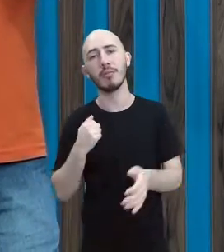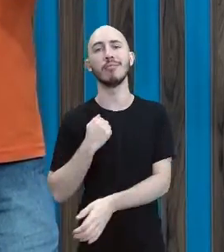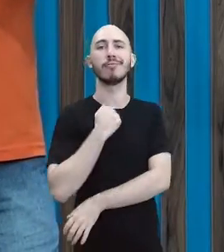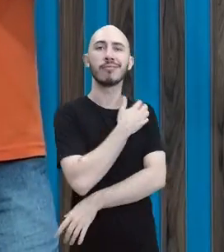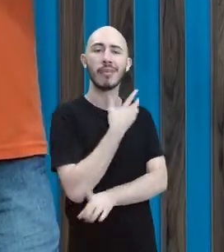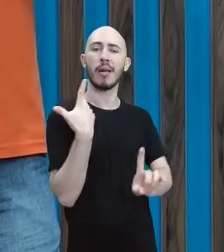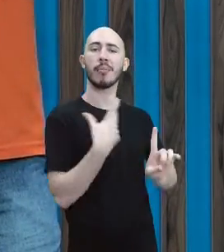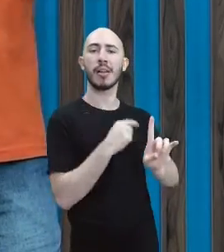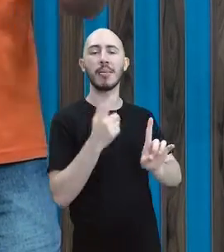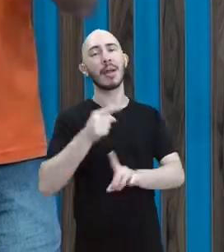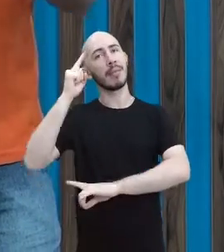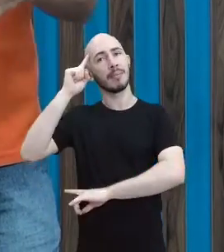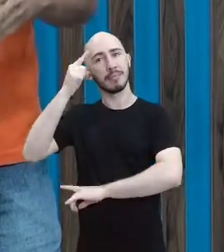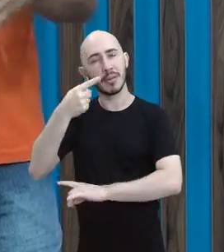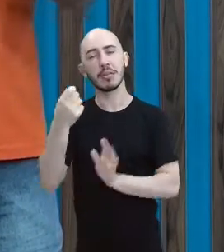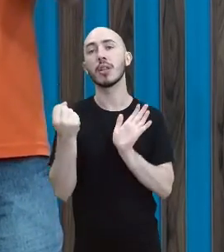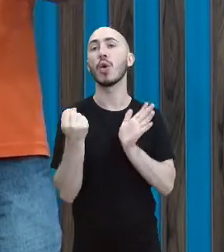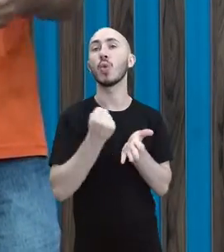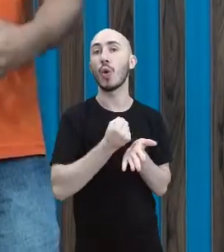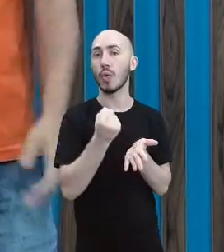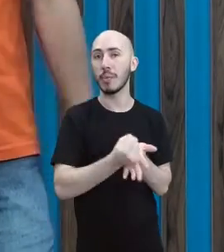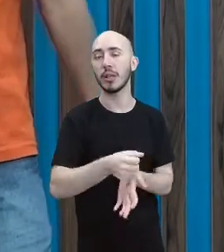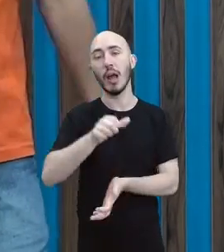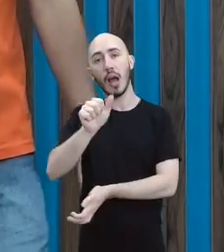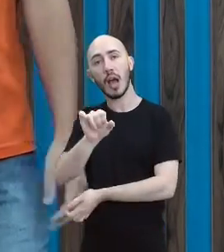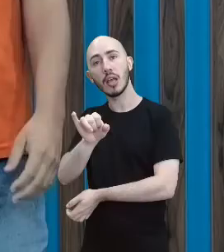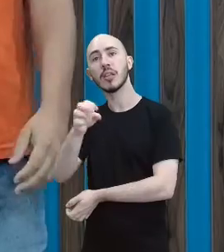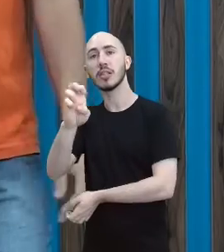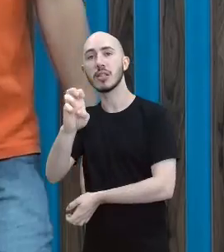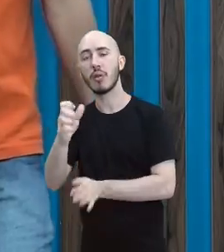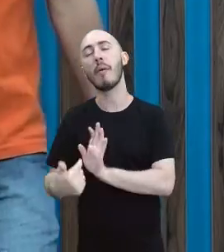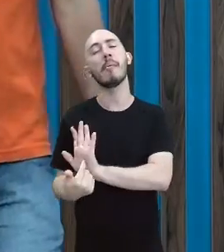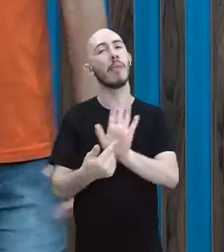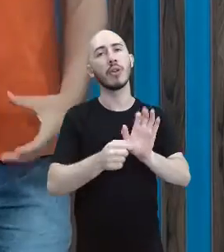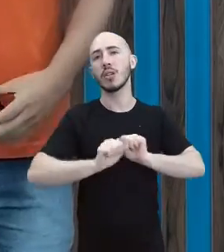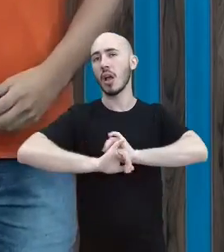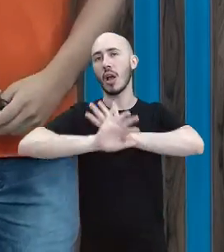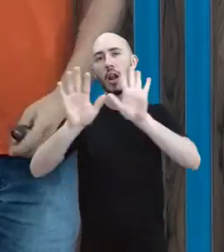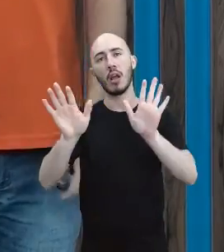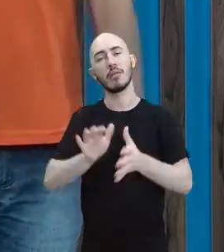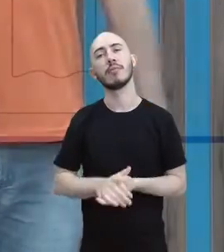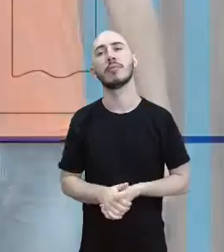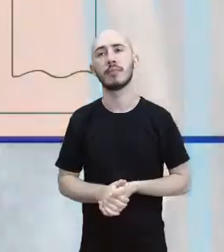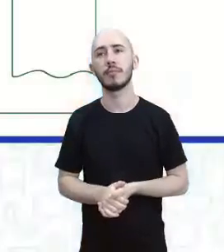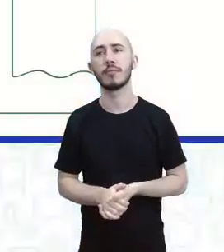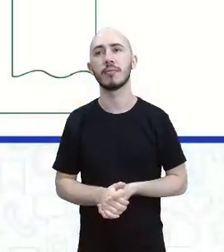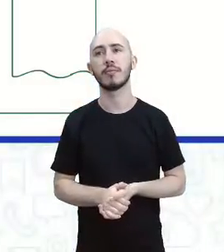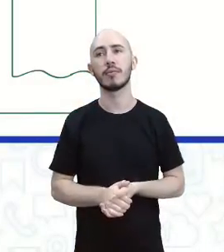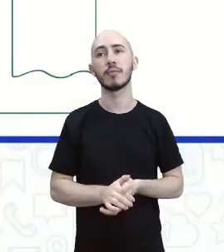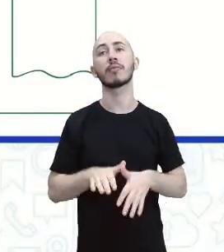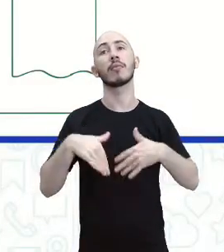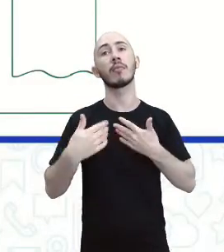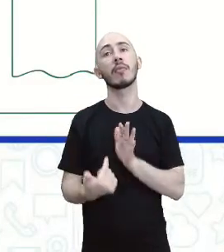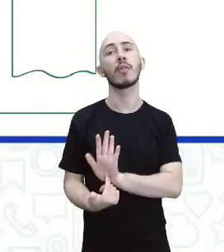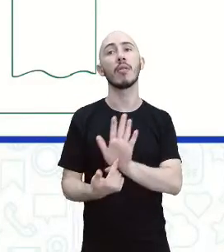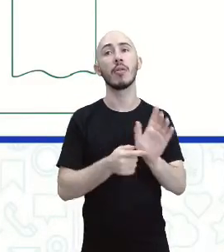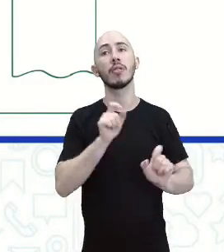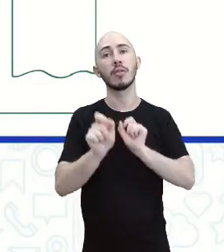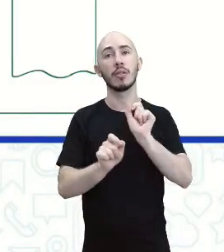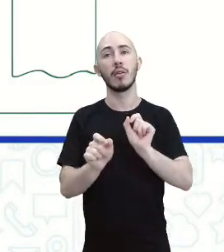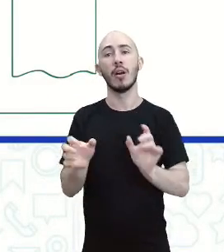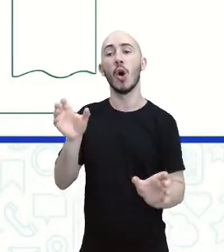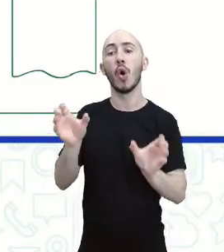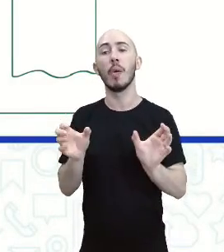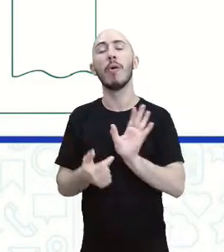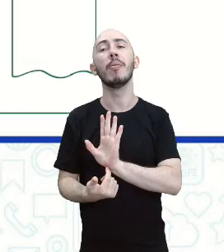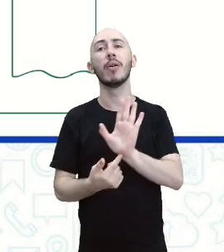o AI-5 caracteriza muito bem o que foi essa ditadura militar. Bom, chama atenção para uma coisa, né? O robozinho está